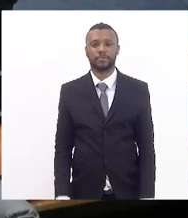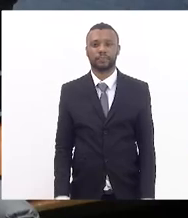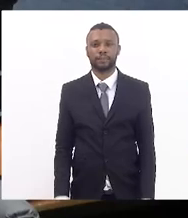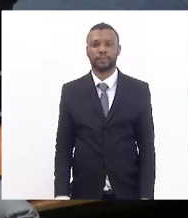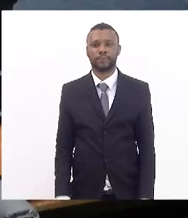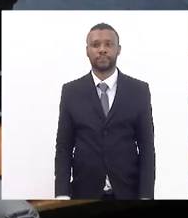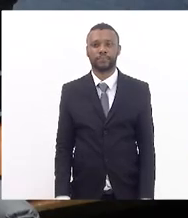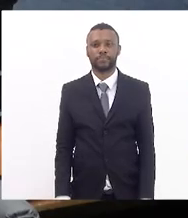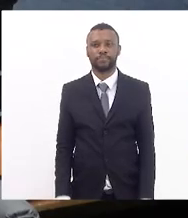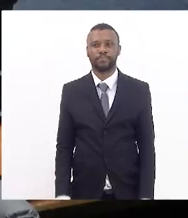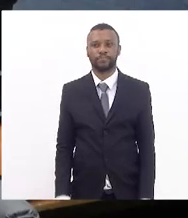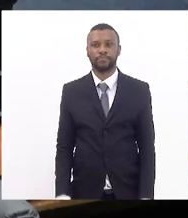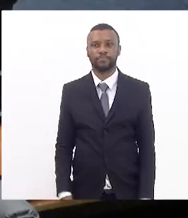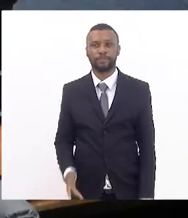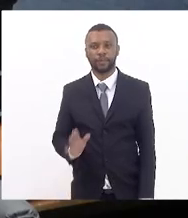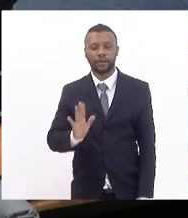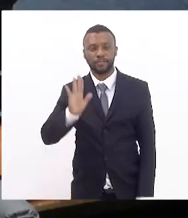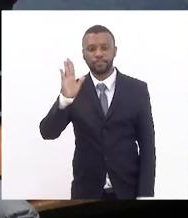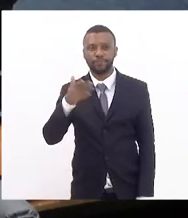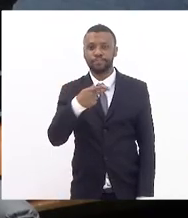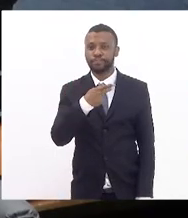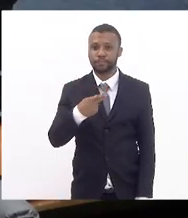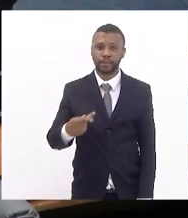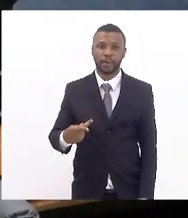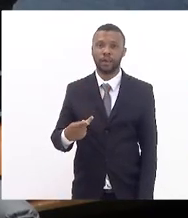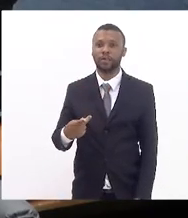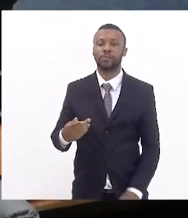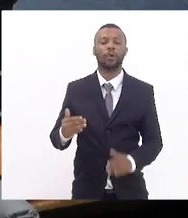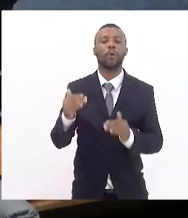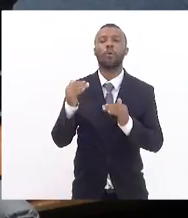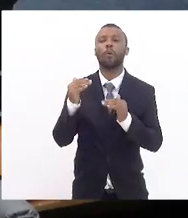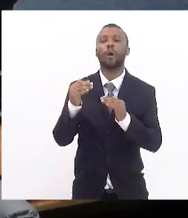Meu presidente, contrário às emendas.